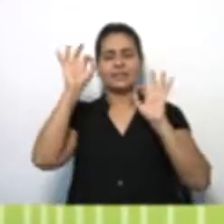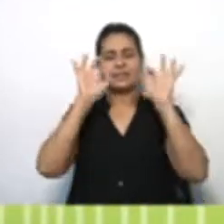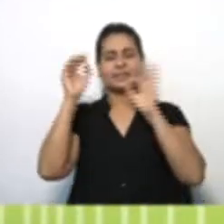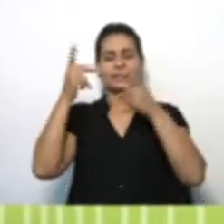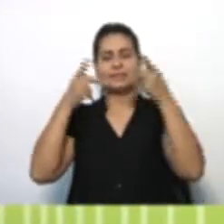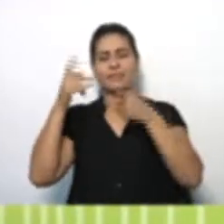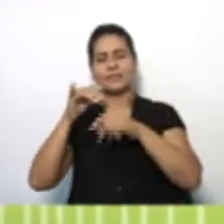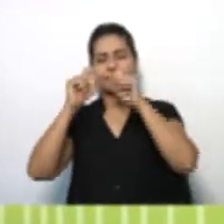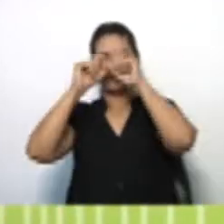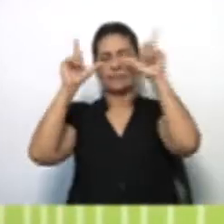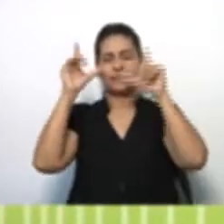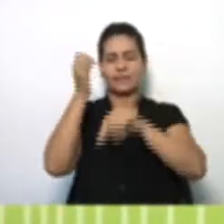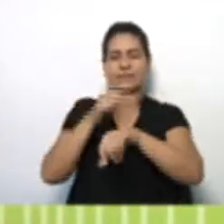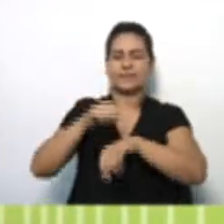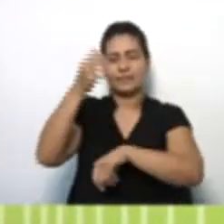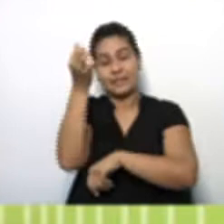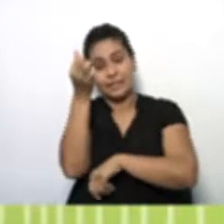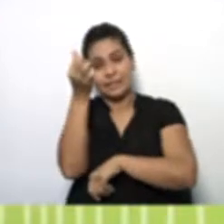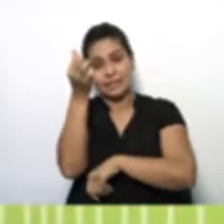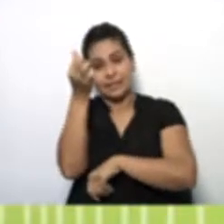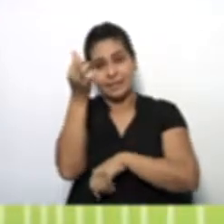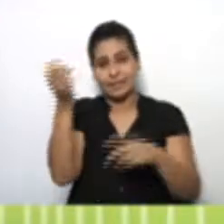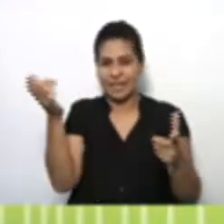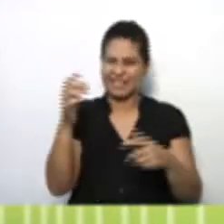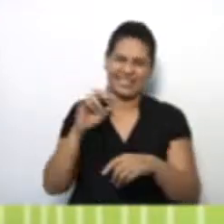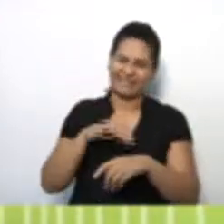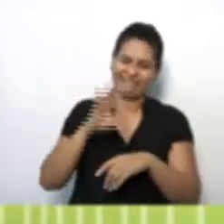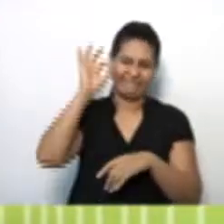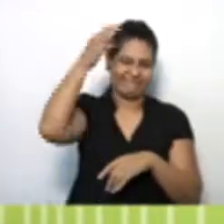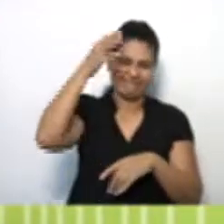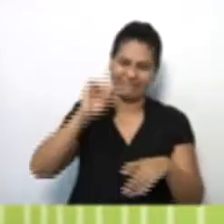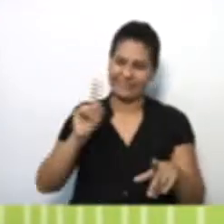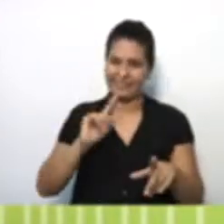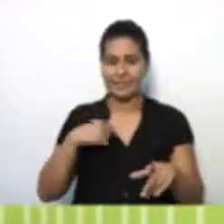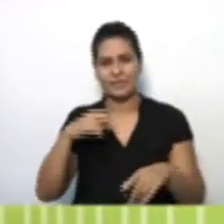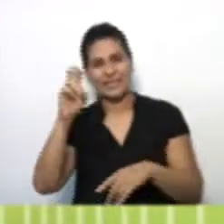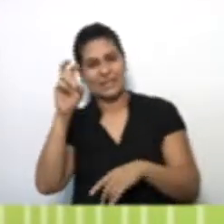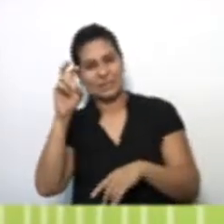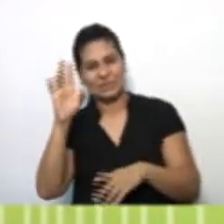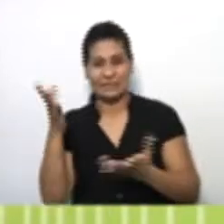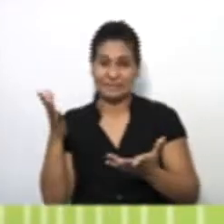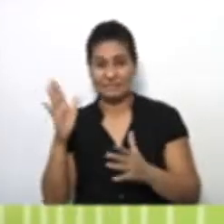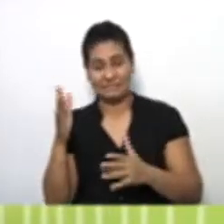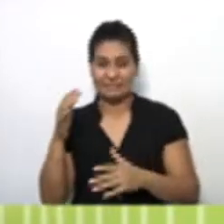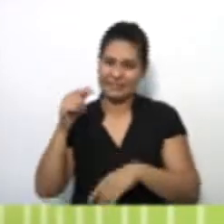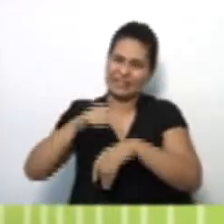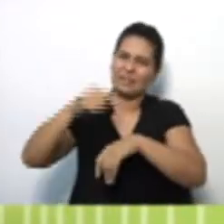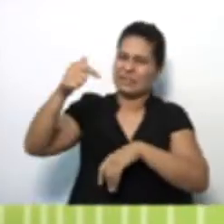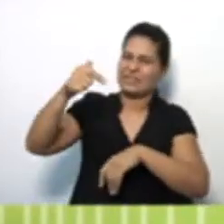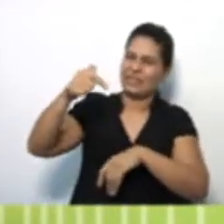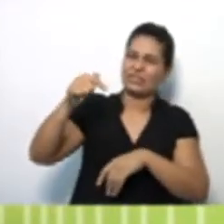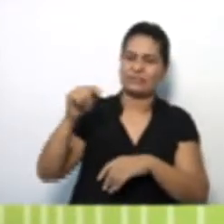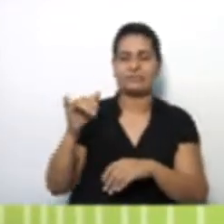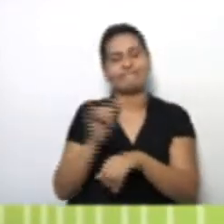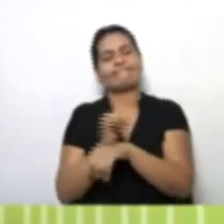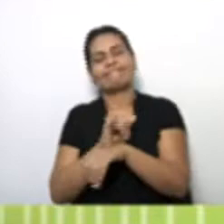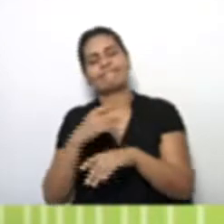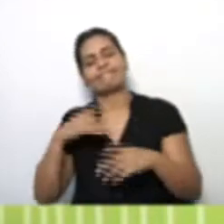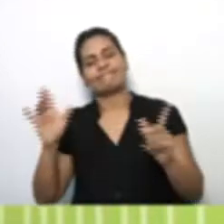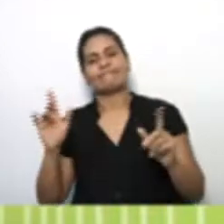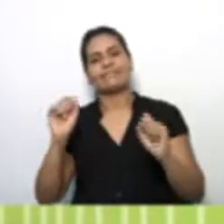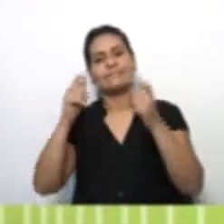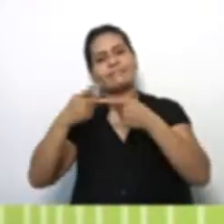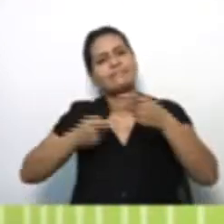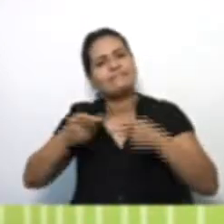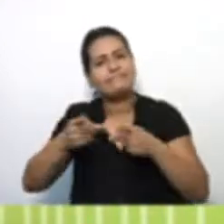Para acordar 6 horas da manhã? 6 horas? Não, tá cedo demais, né? 6 ou 5? Não, lá para as 7 horas, tá bom, né? Você se planeja para acordar